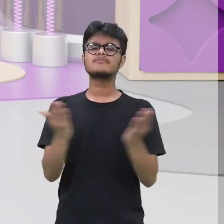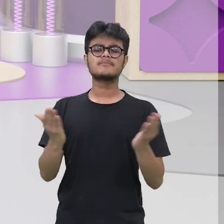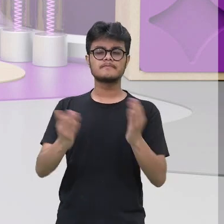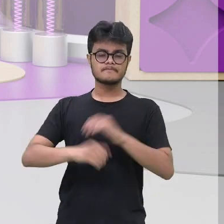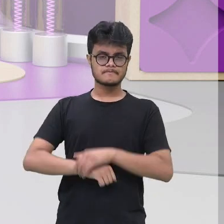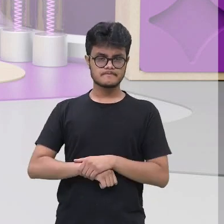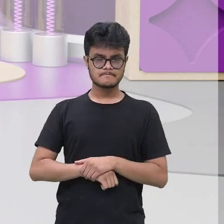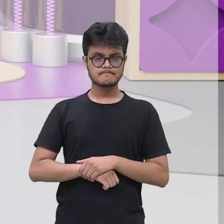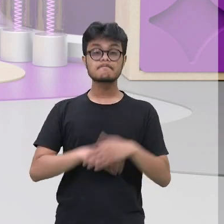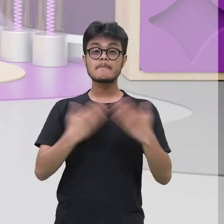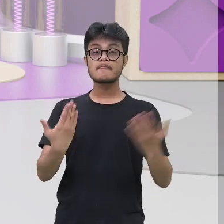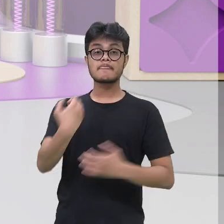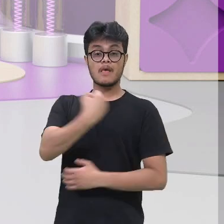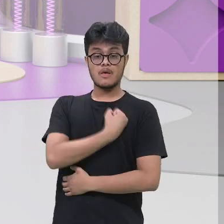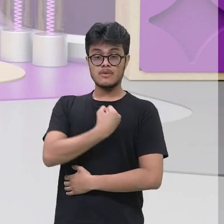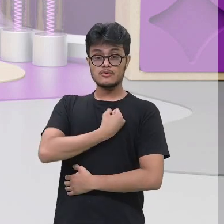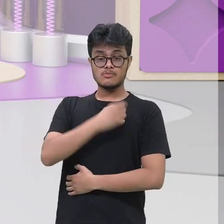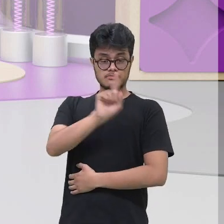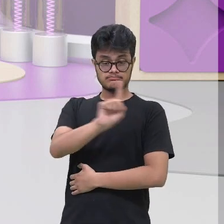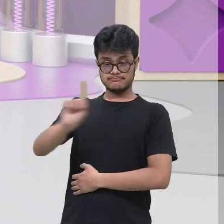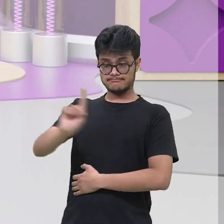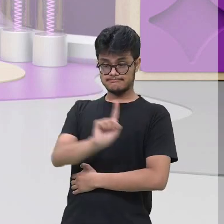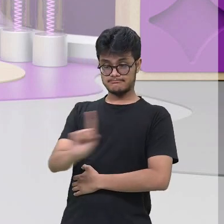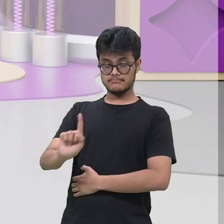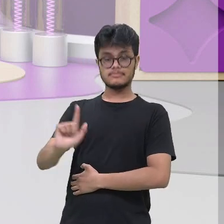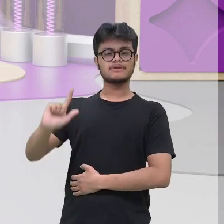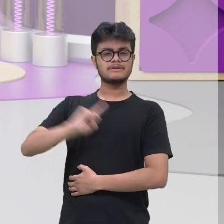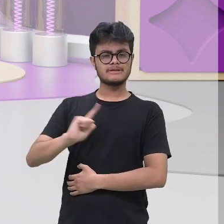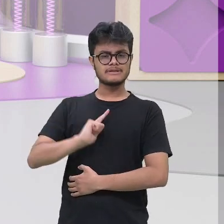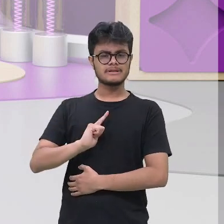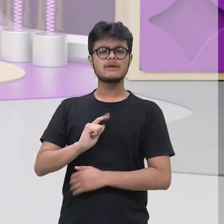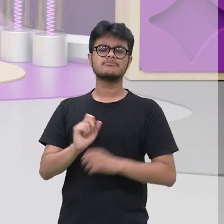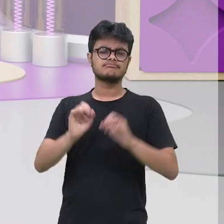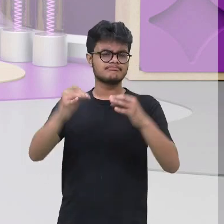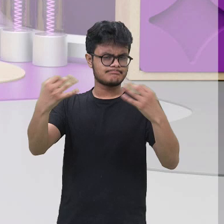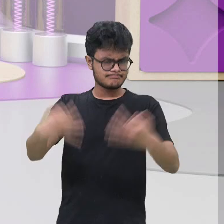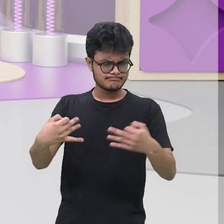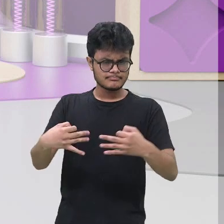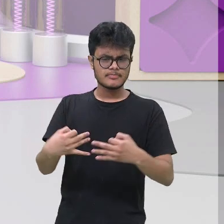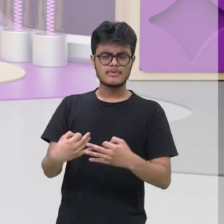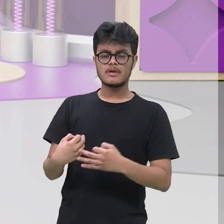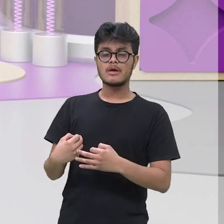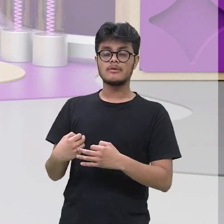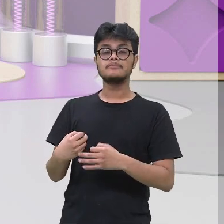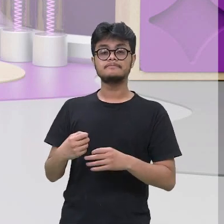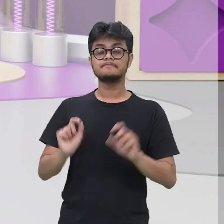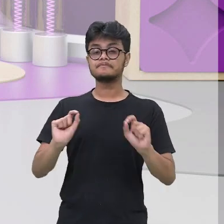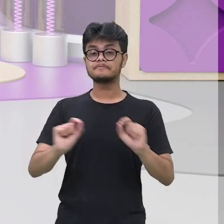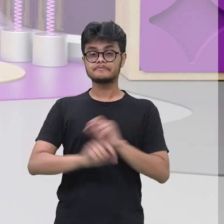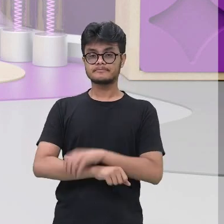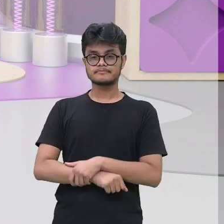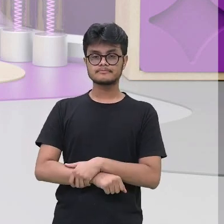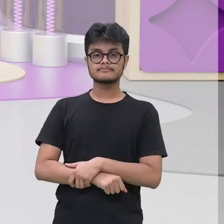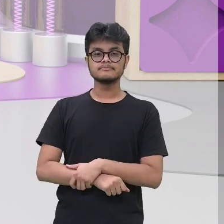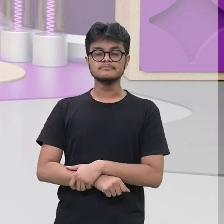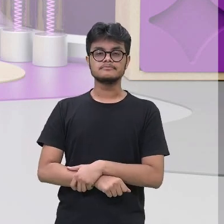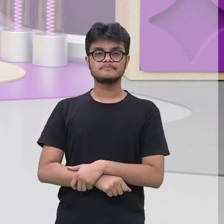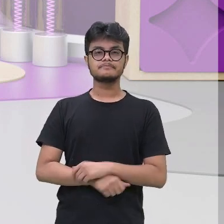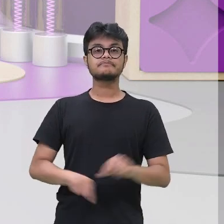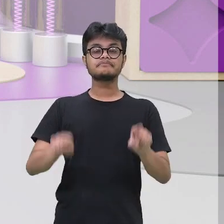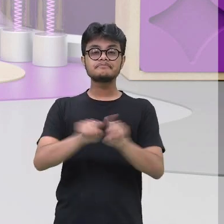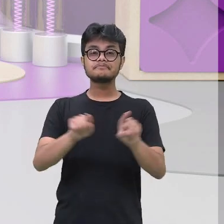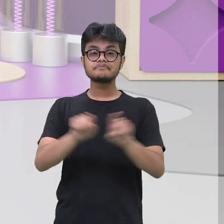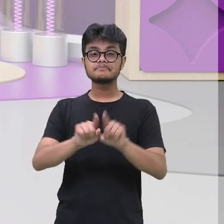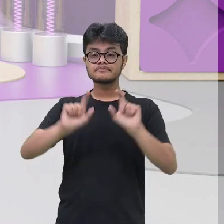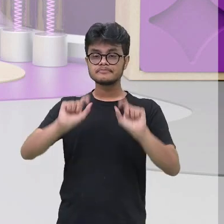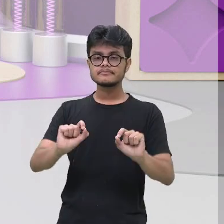Os números inteiros são os números naturais, o 1, o 2, o 3, o 4, o 5, o 6, e assim para o infinito. E os